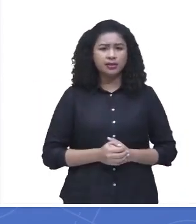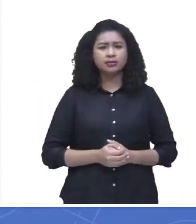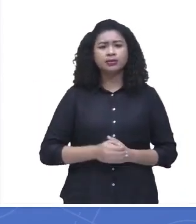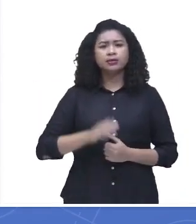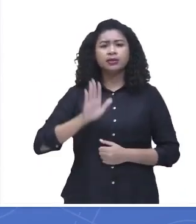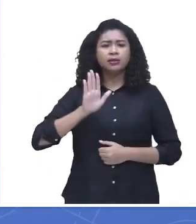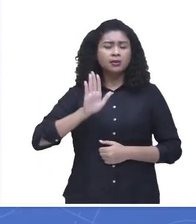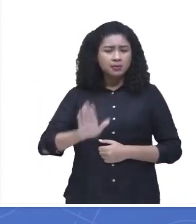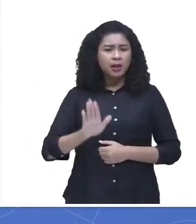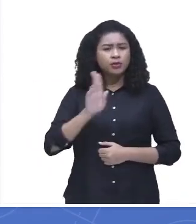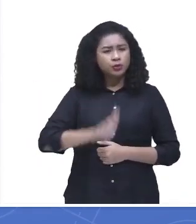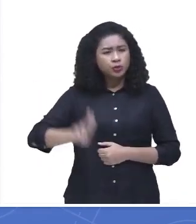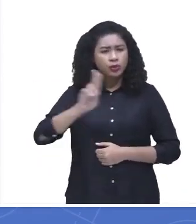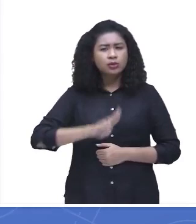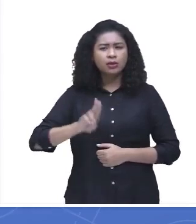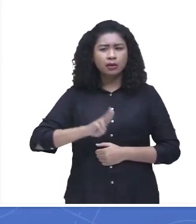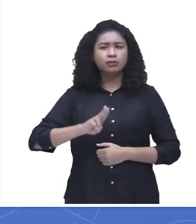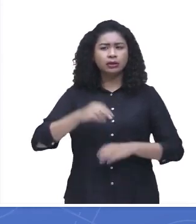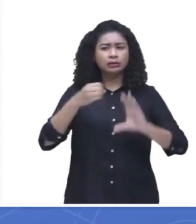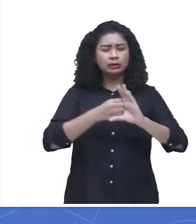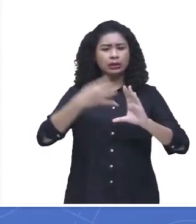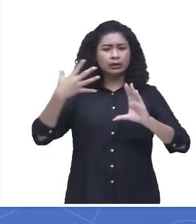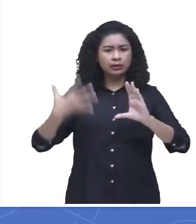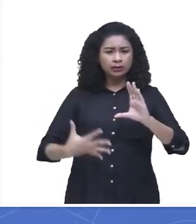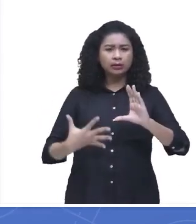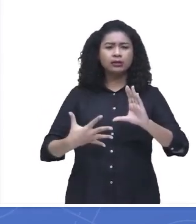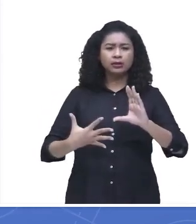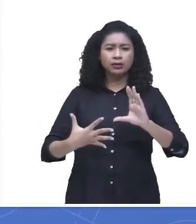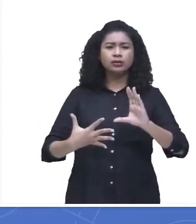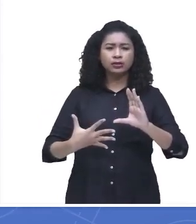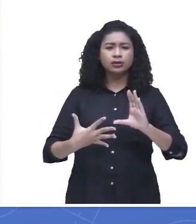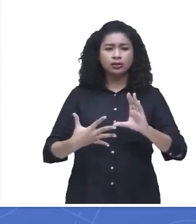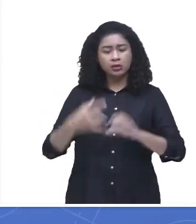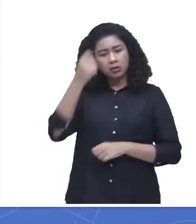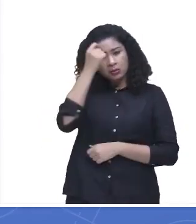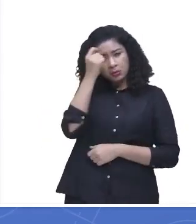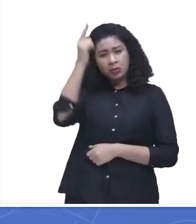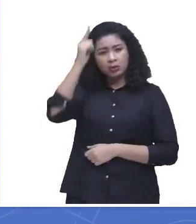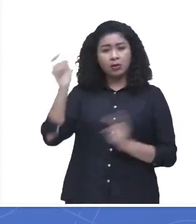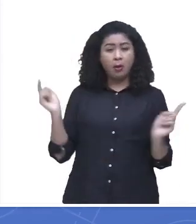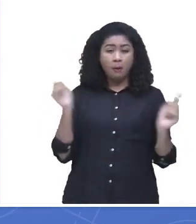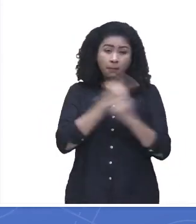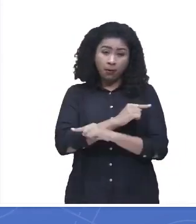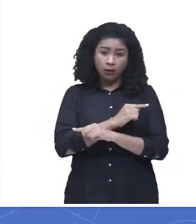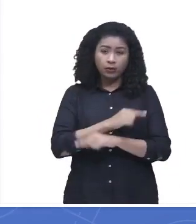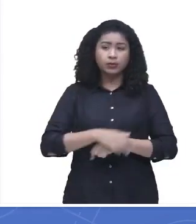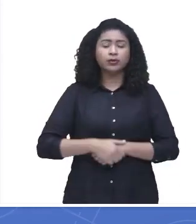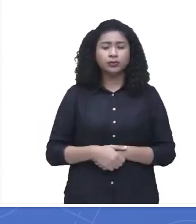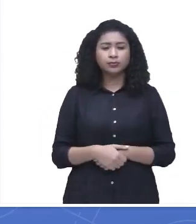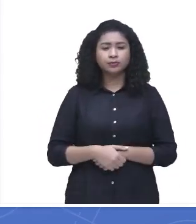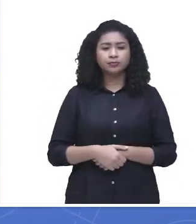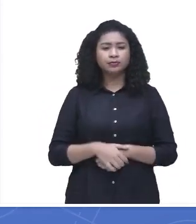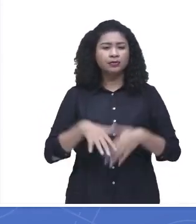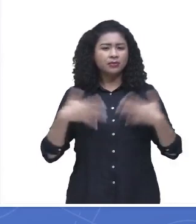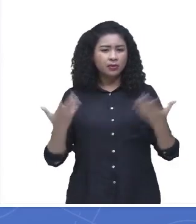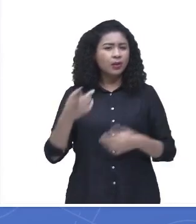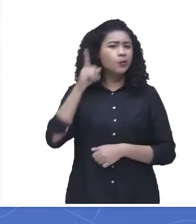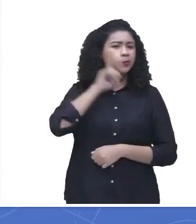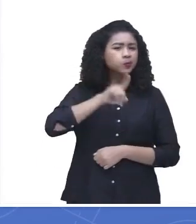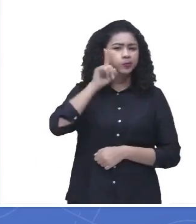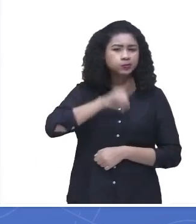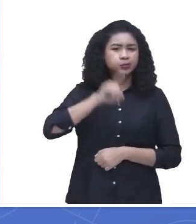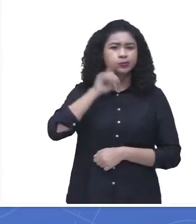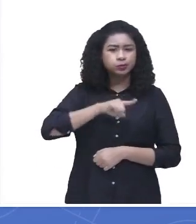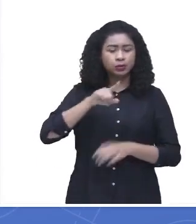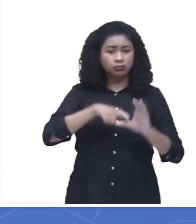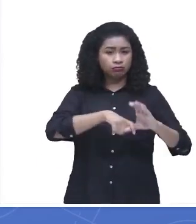baseavam em princípios ideais opostos. A grande situação nessa alternativa é que os princípios ideais não são opostos e